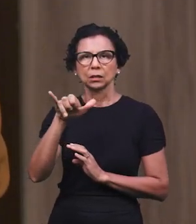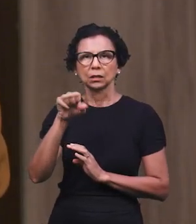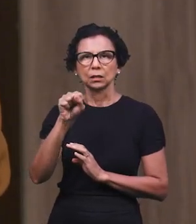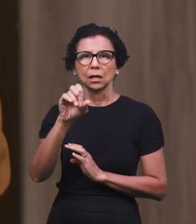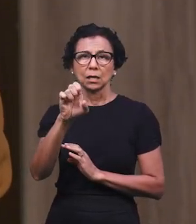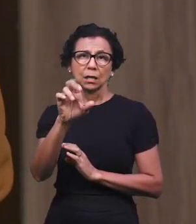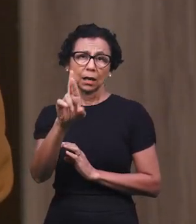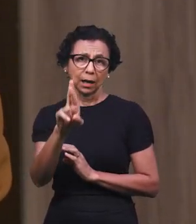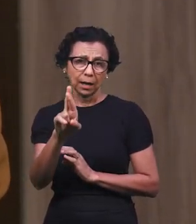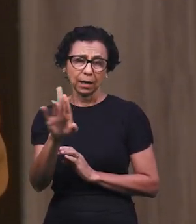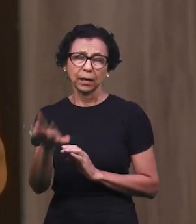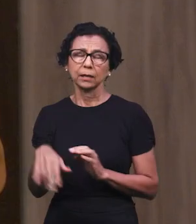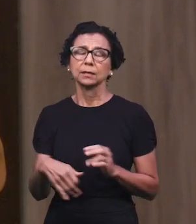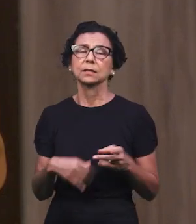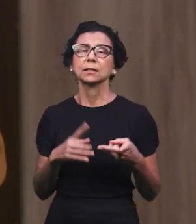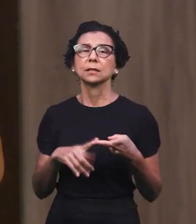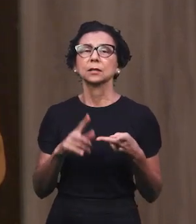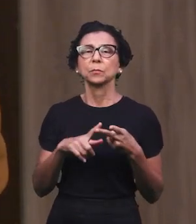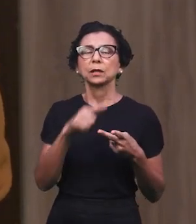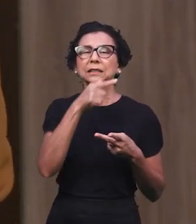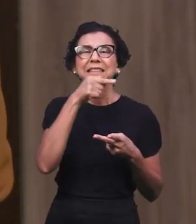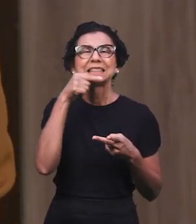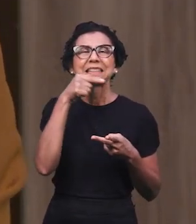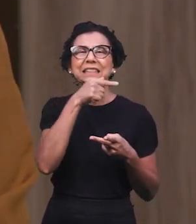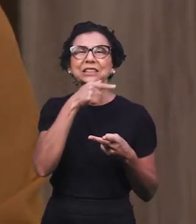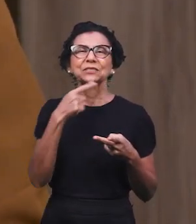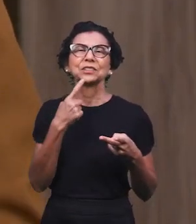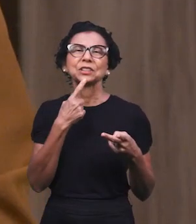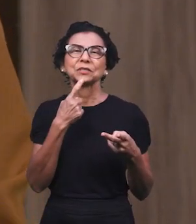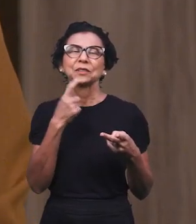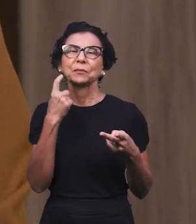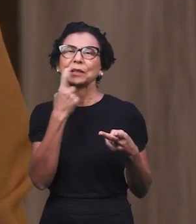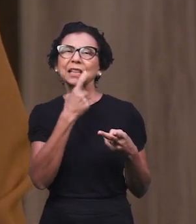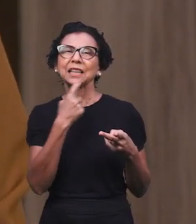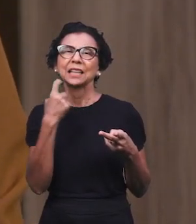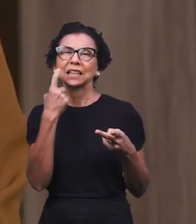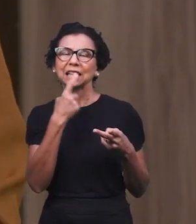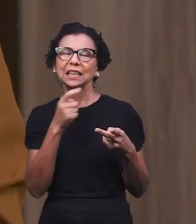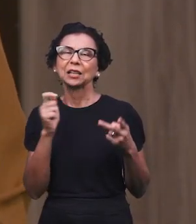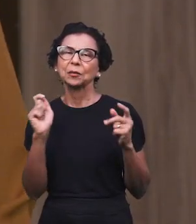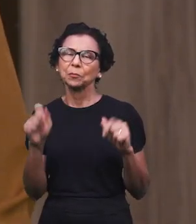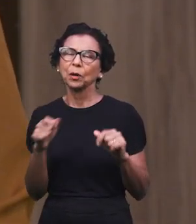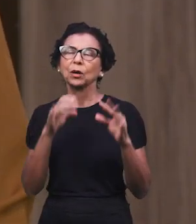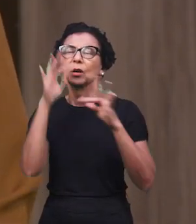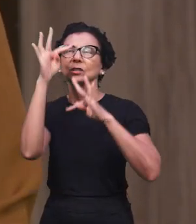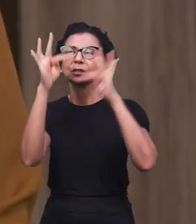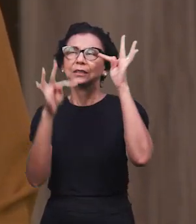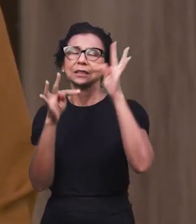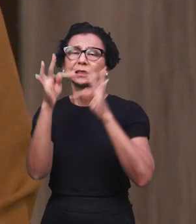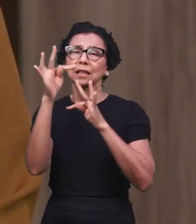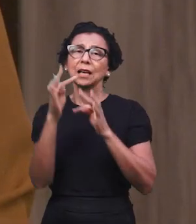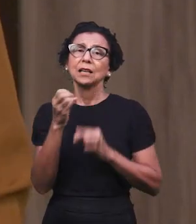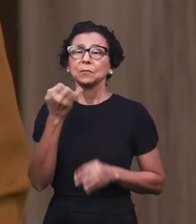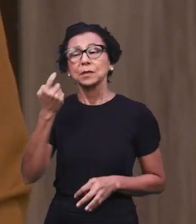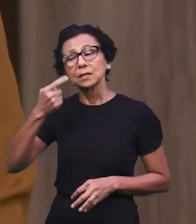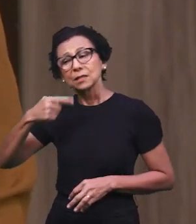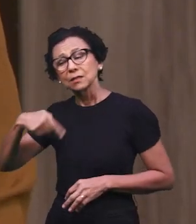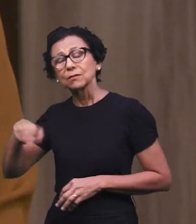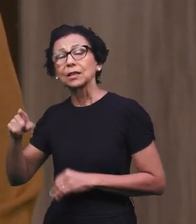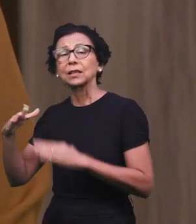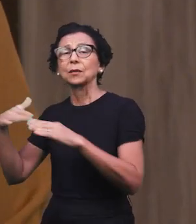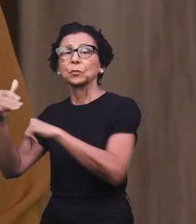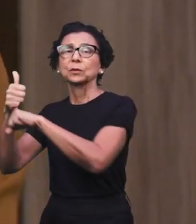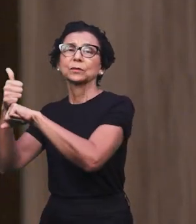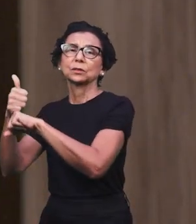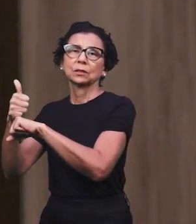foi falado, aí trata a gengivite. Mas caso você vá ao cirurgião dentista e não seja, né, nosso